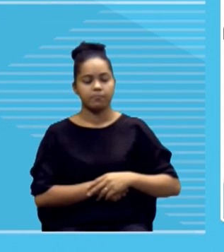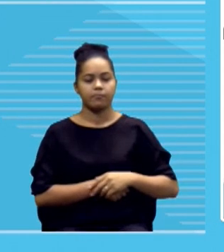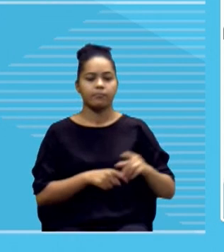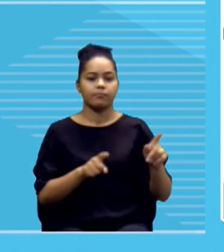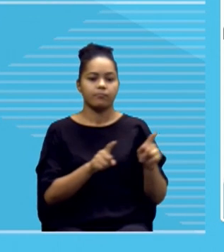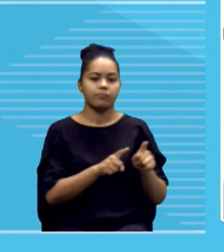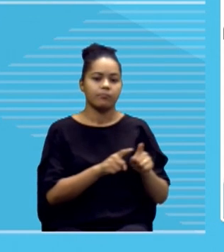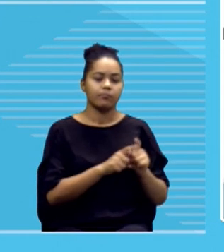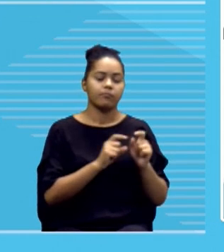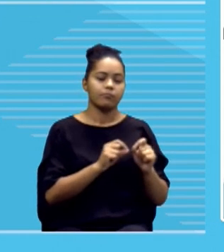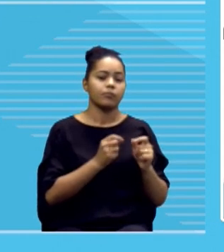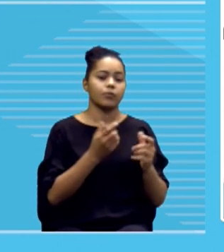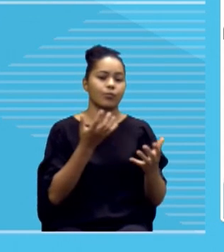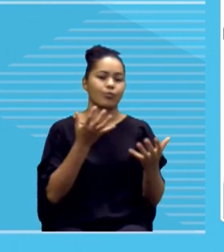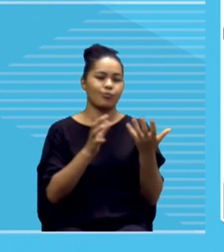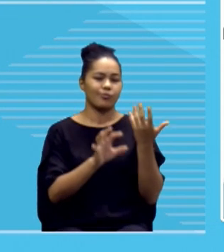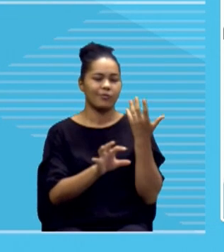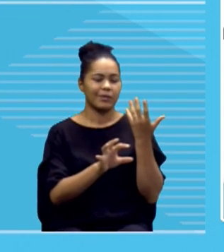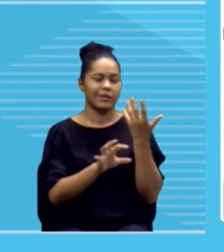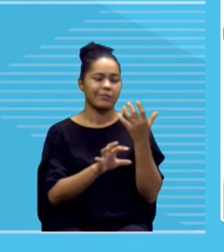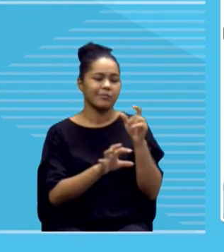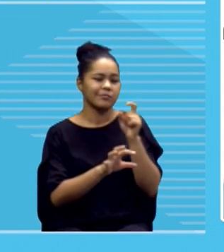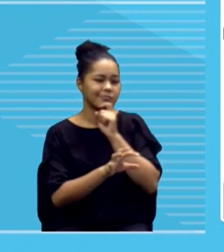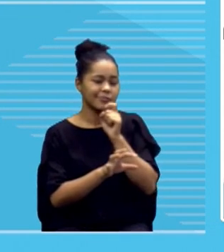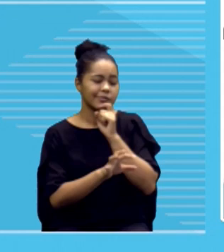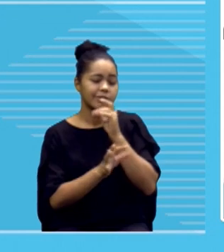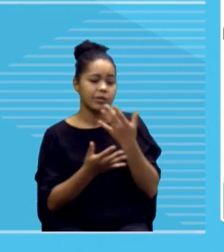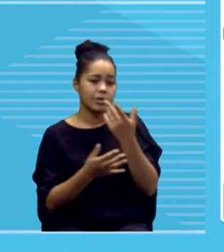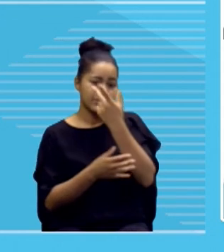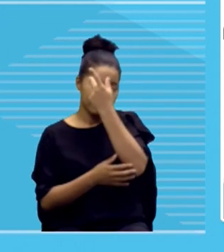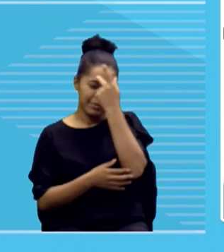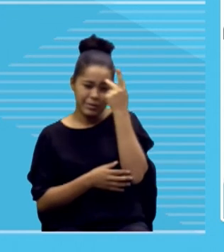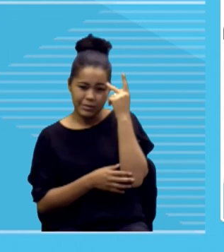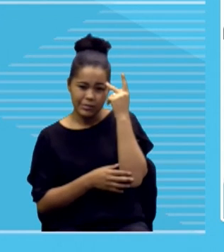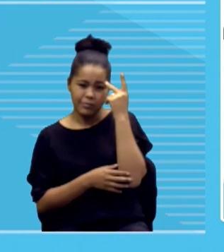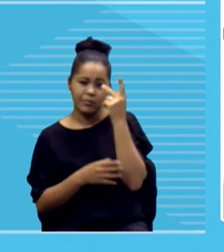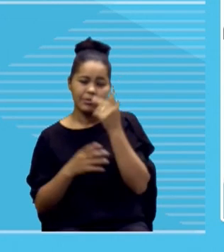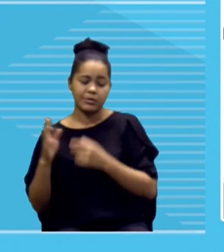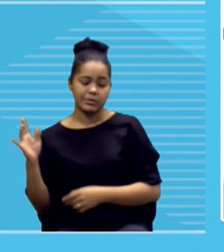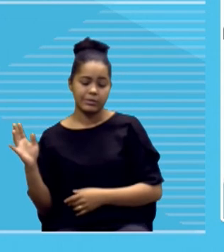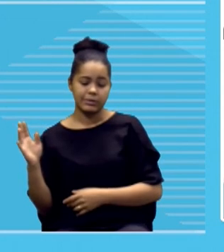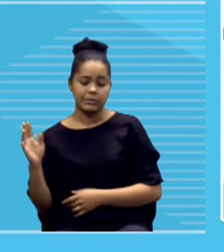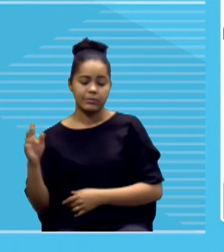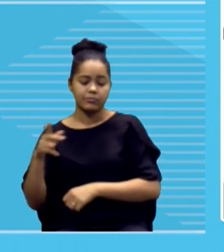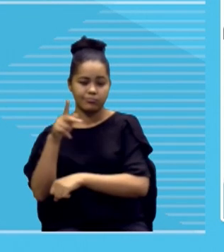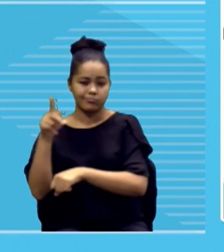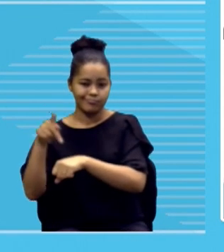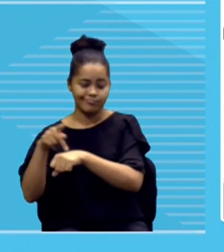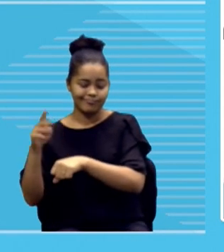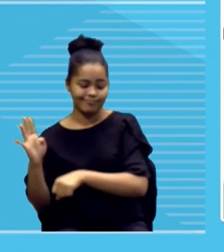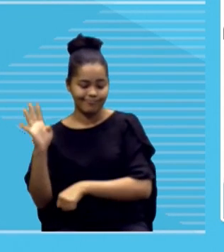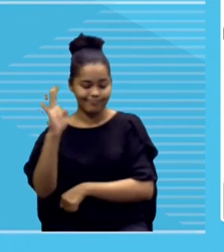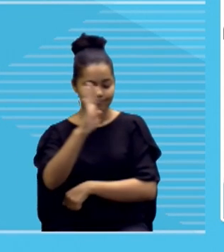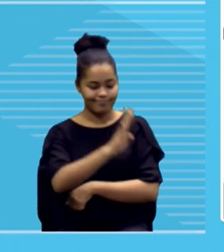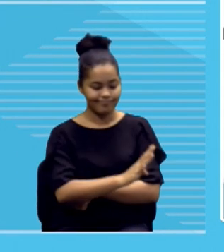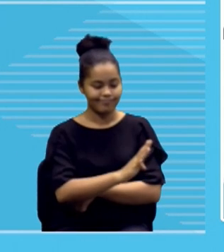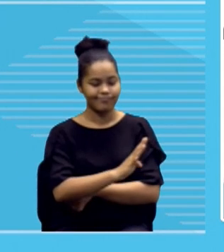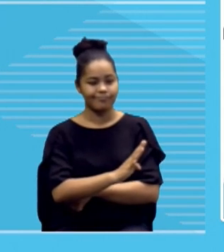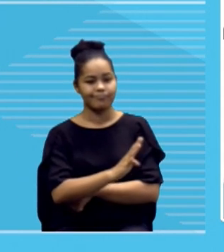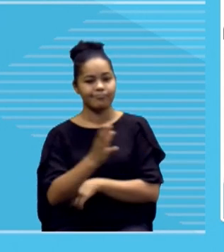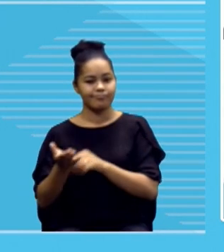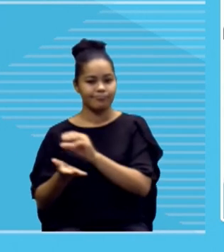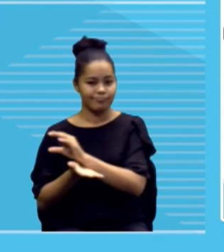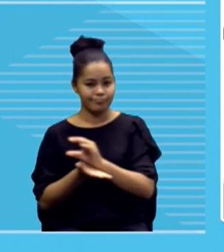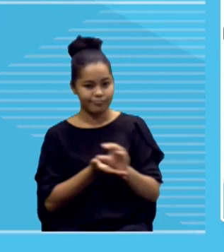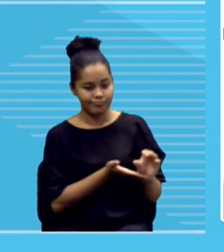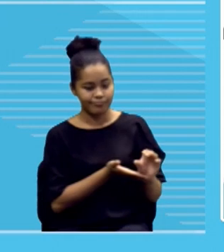clima mais europeu, os imigrantes que teriam aqui a condição financeira maior para botar industrialização, urbanização e investimento